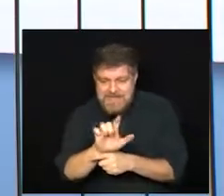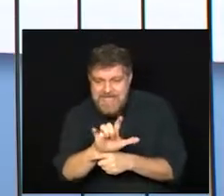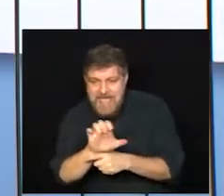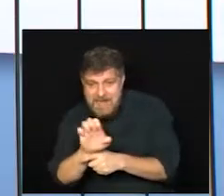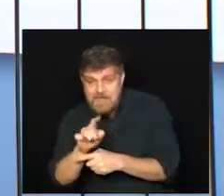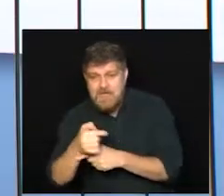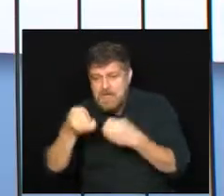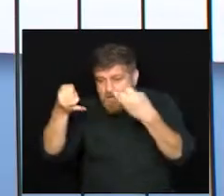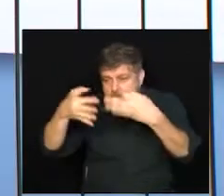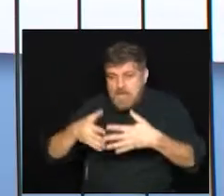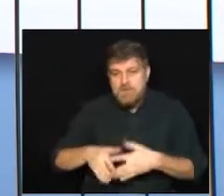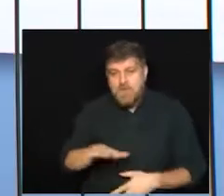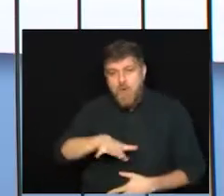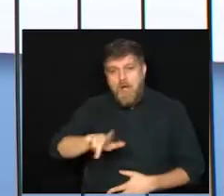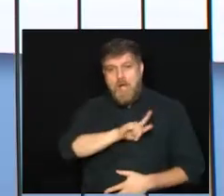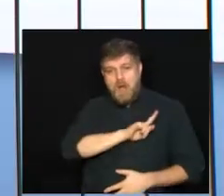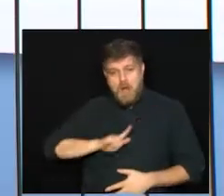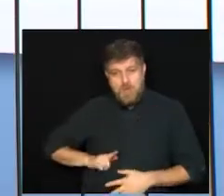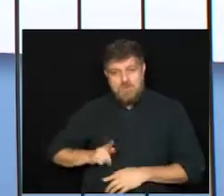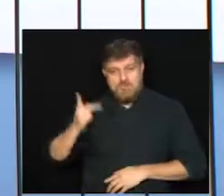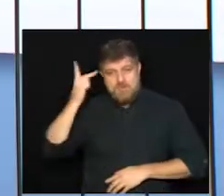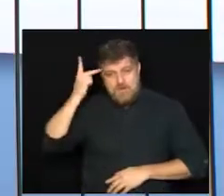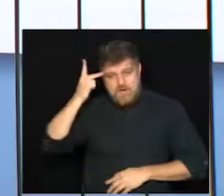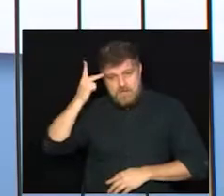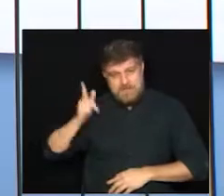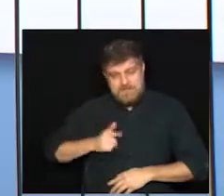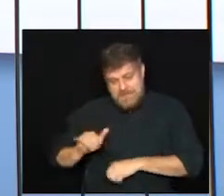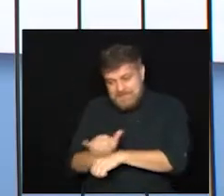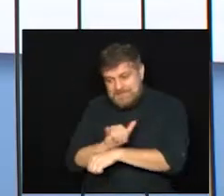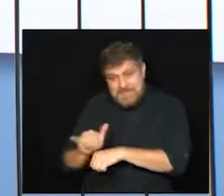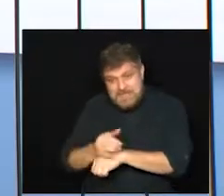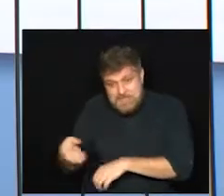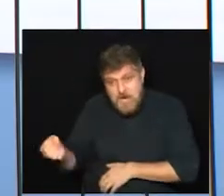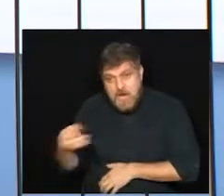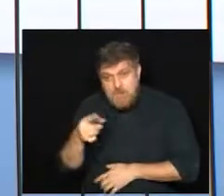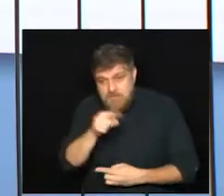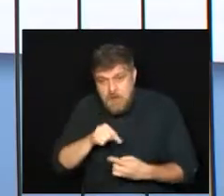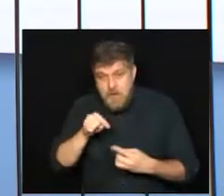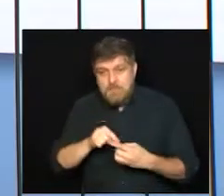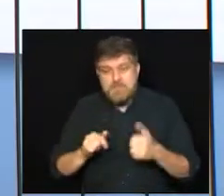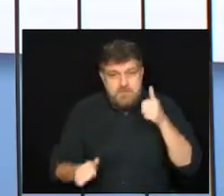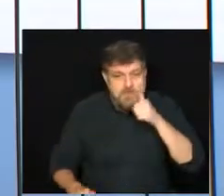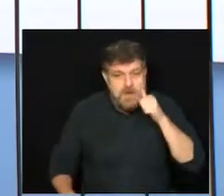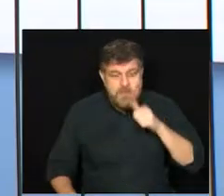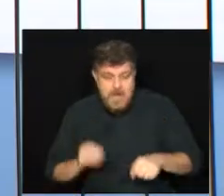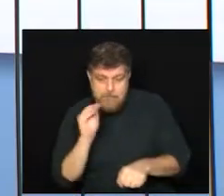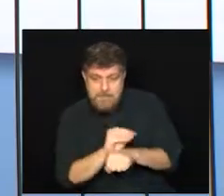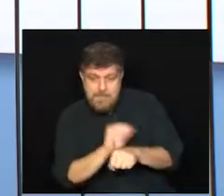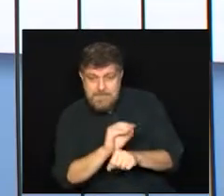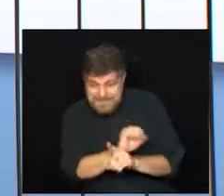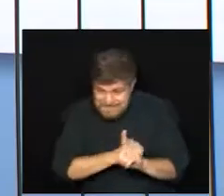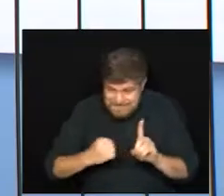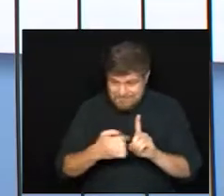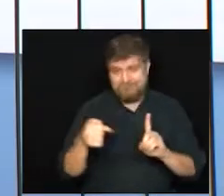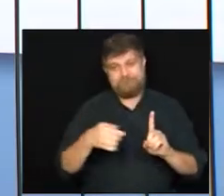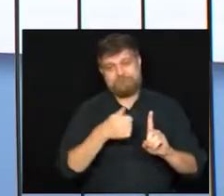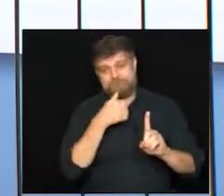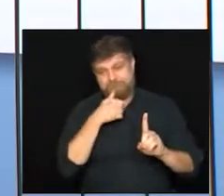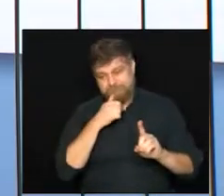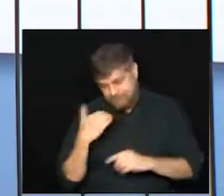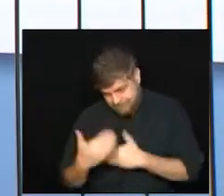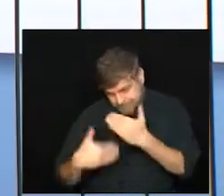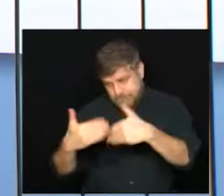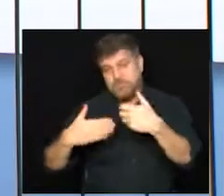público tem criado novas ferramentas para a proteção das mulheres, mas a sociedade ainda precisa